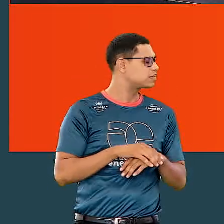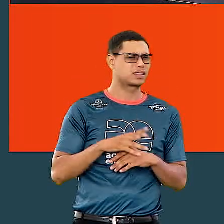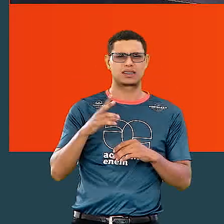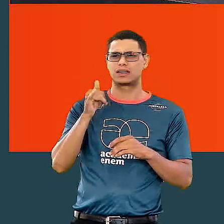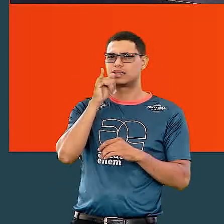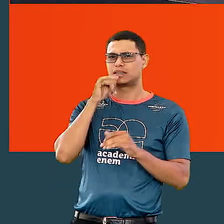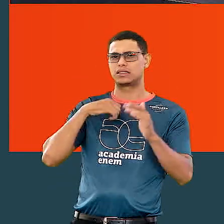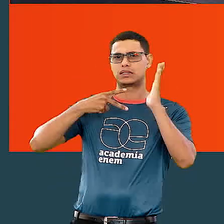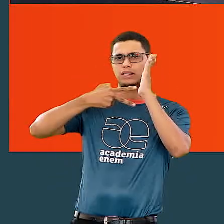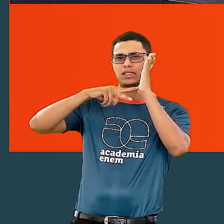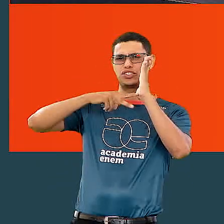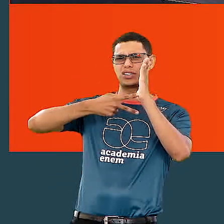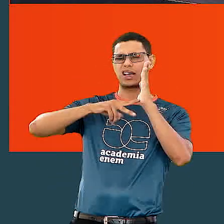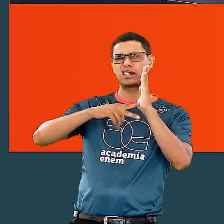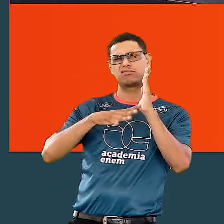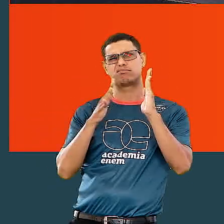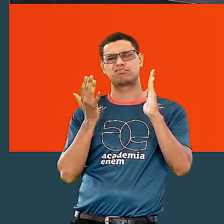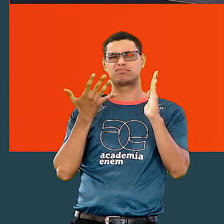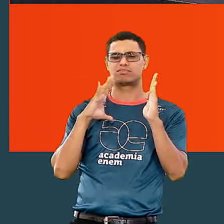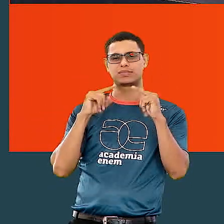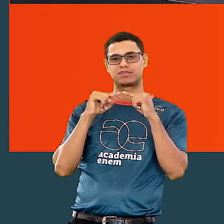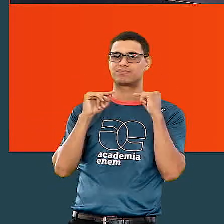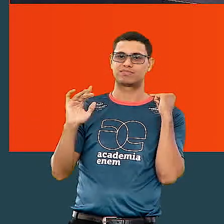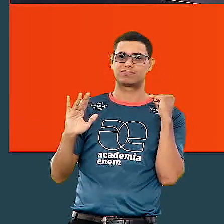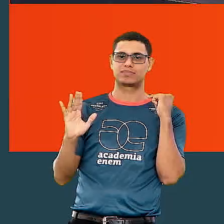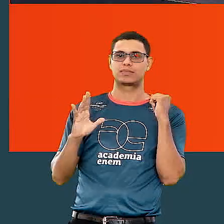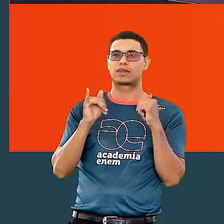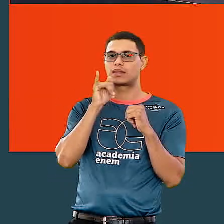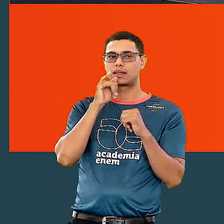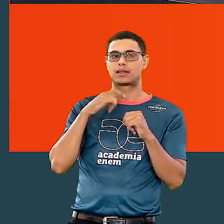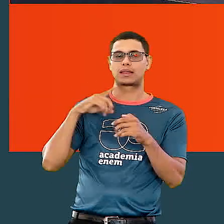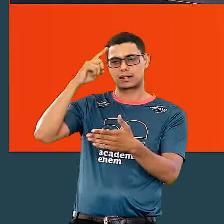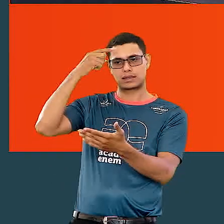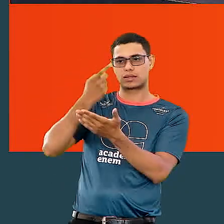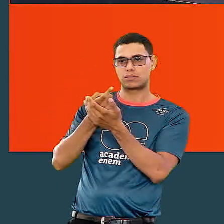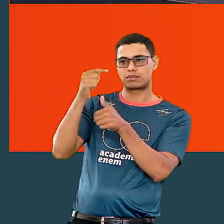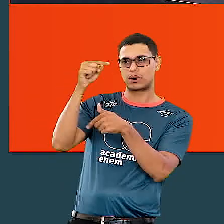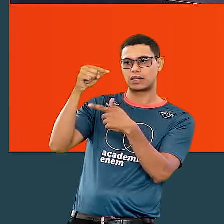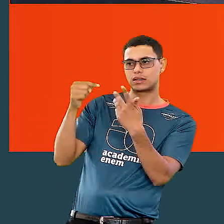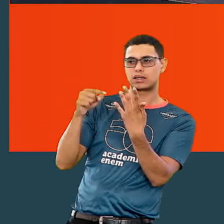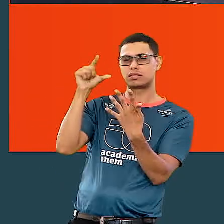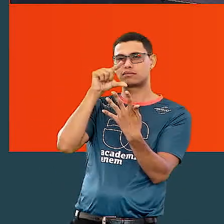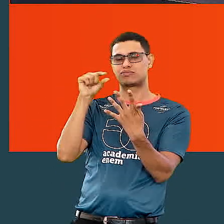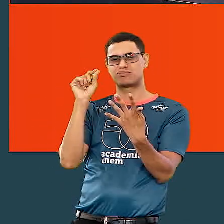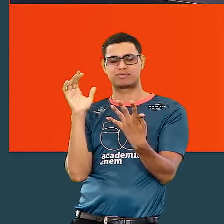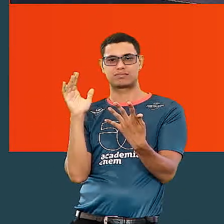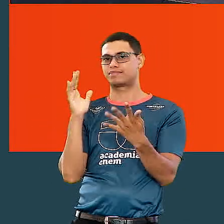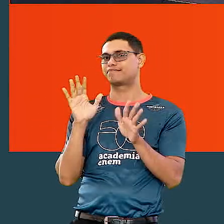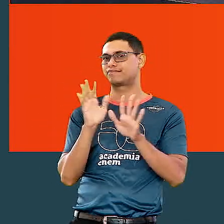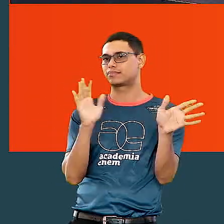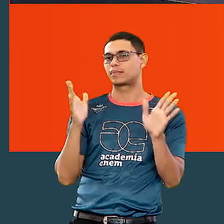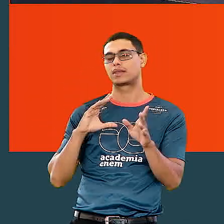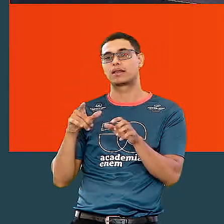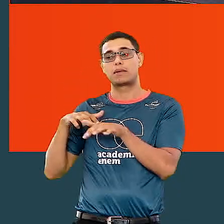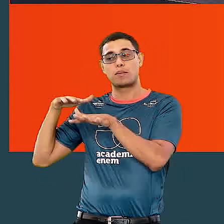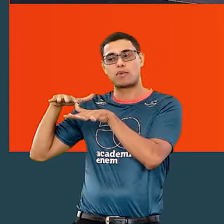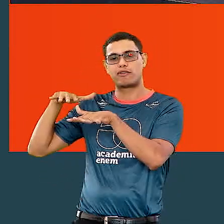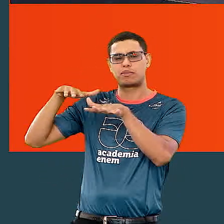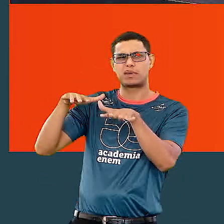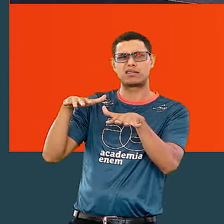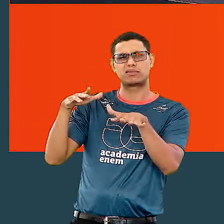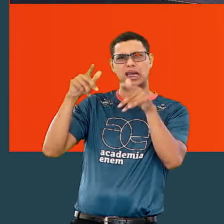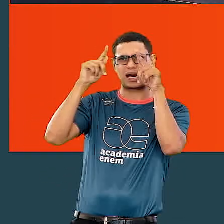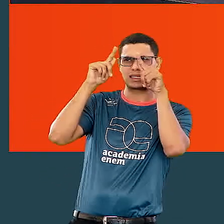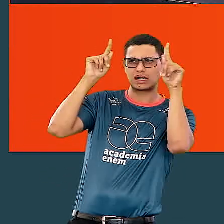criei um sindicato, tá certo? Para poder escolher as decisões. Eu não fiz um movimento socialista. Na Grécia Antiga,